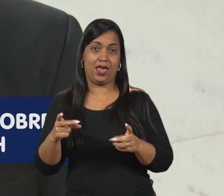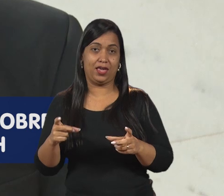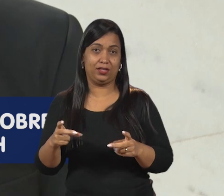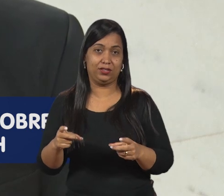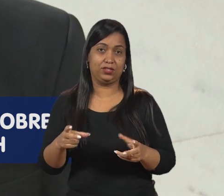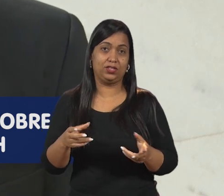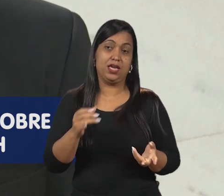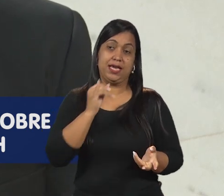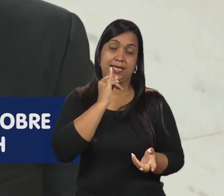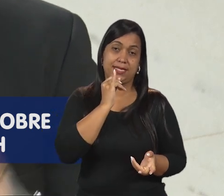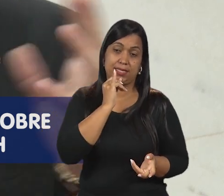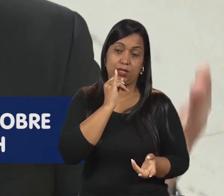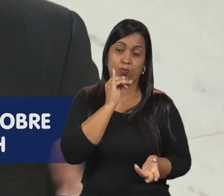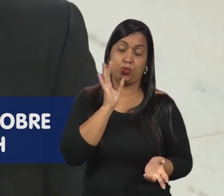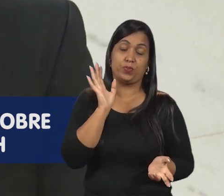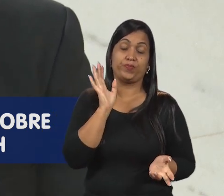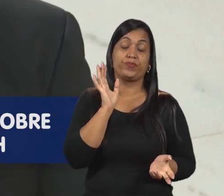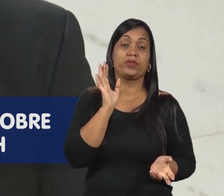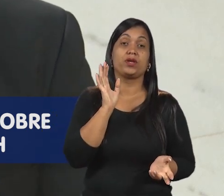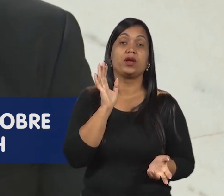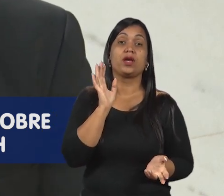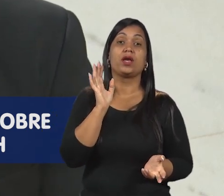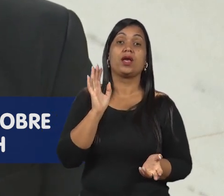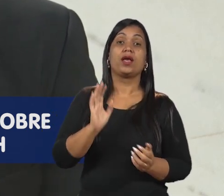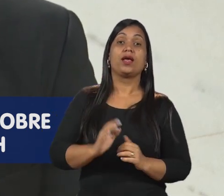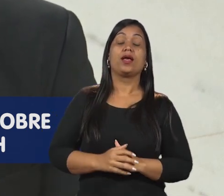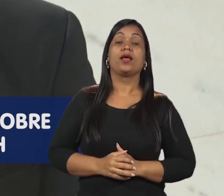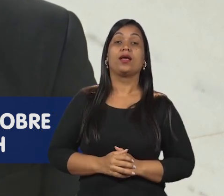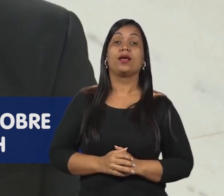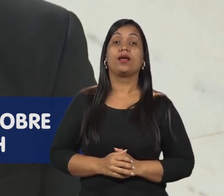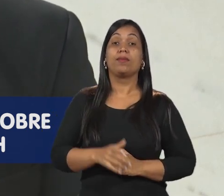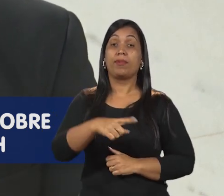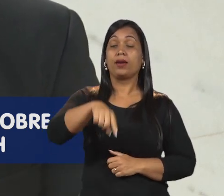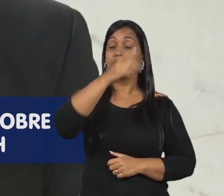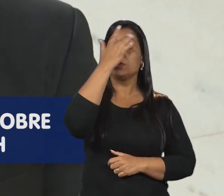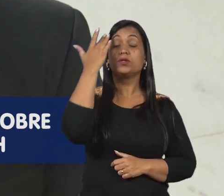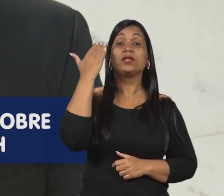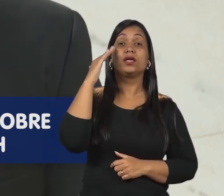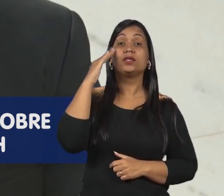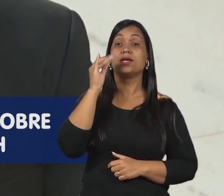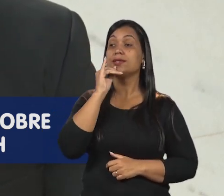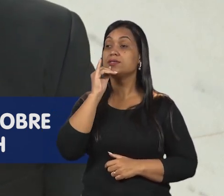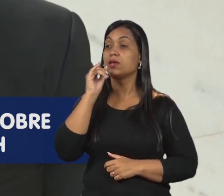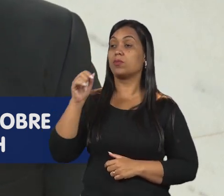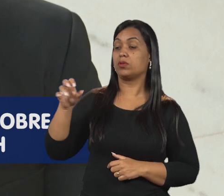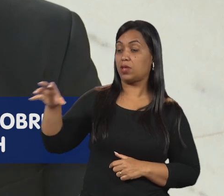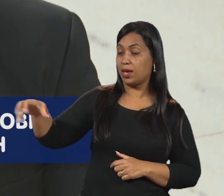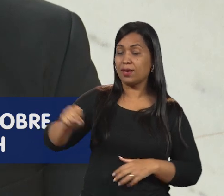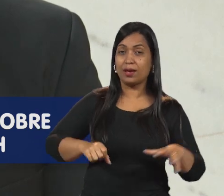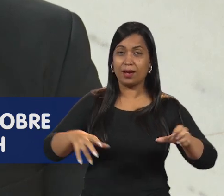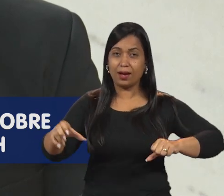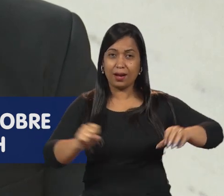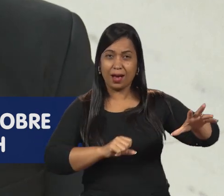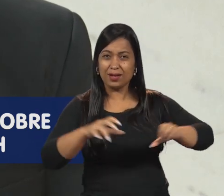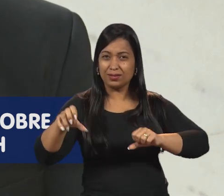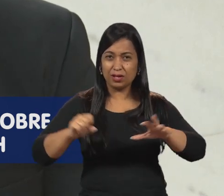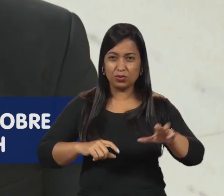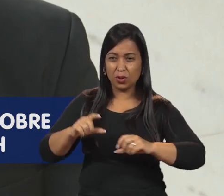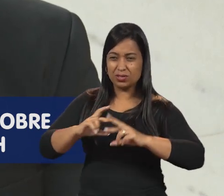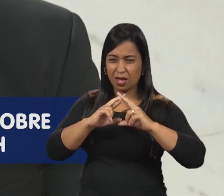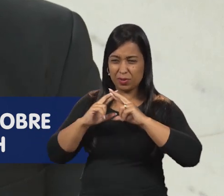gente tem, vamos, para exemplificar para a população, nós temos catadores